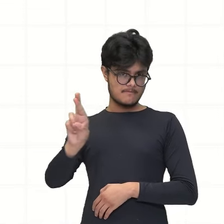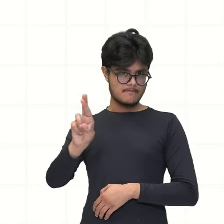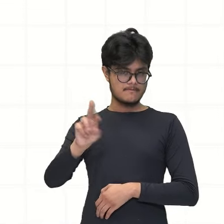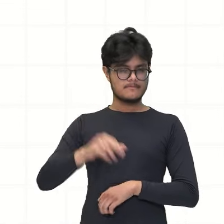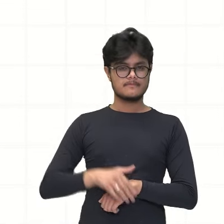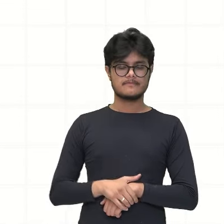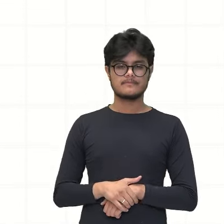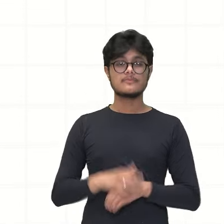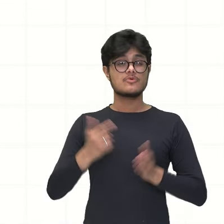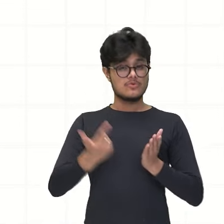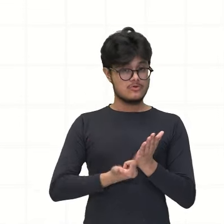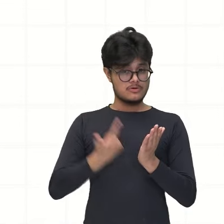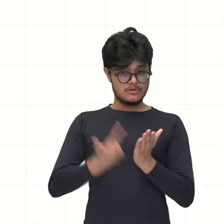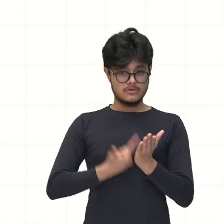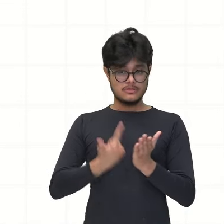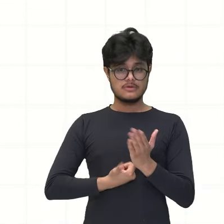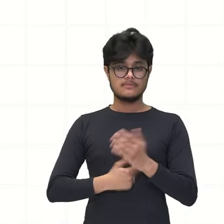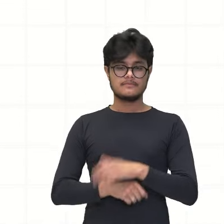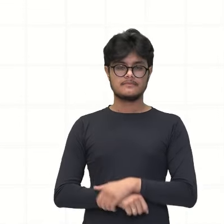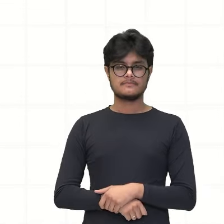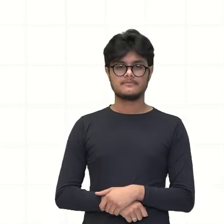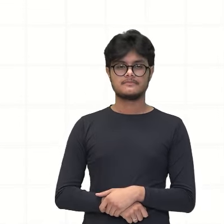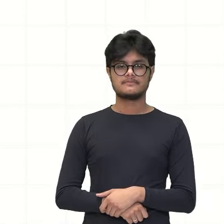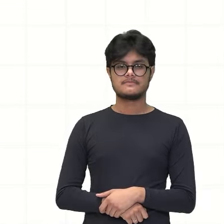de R$351